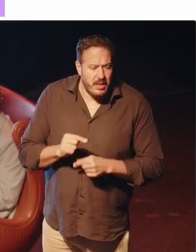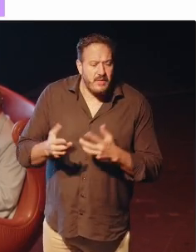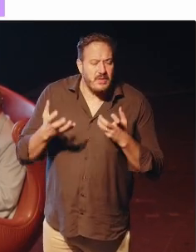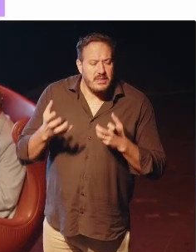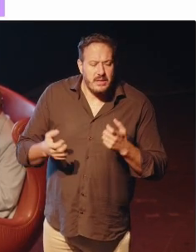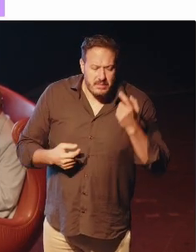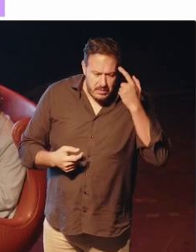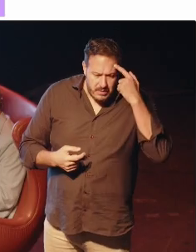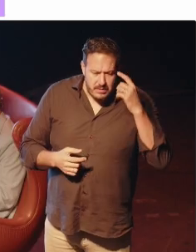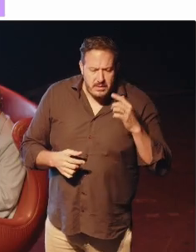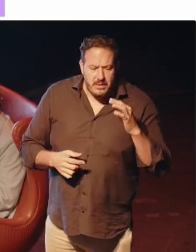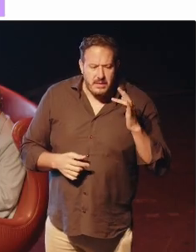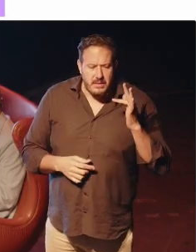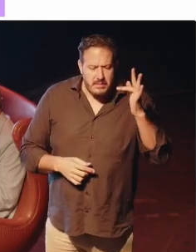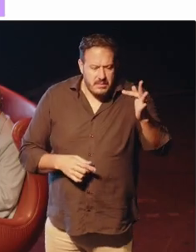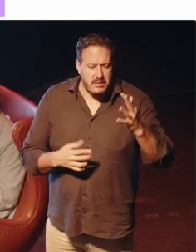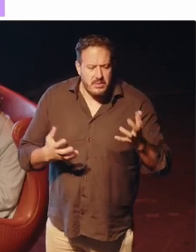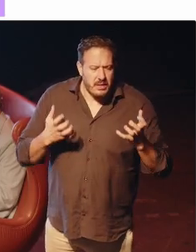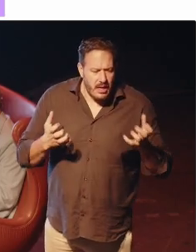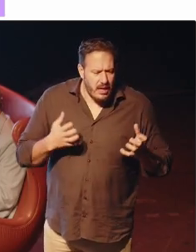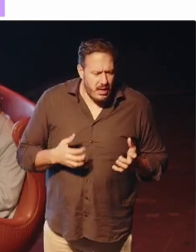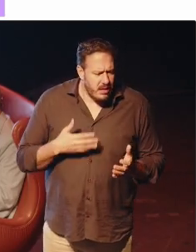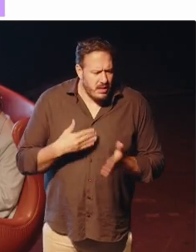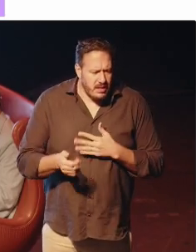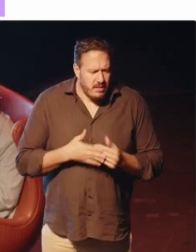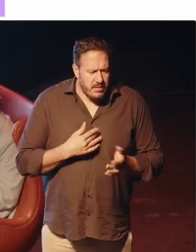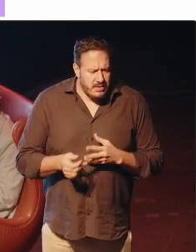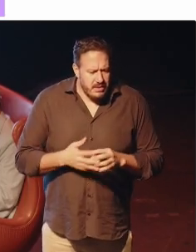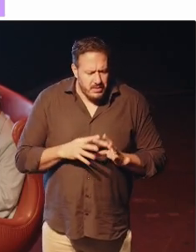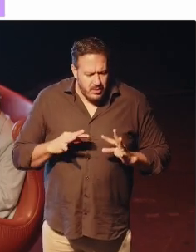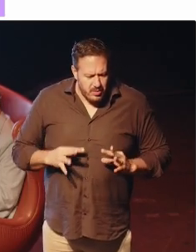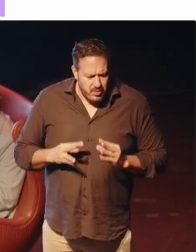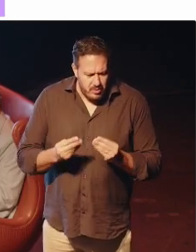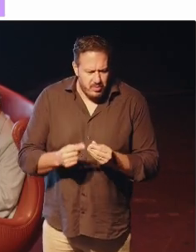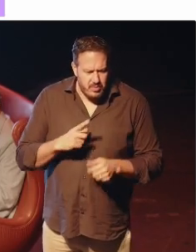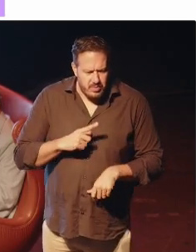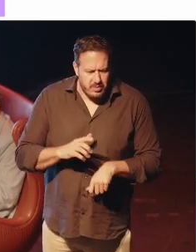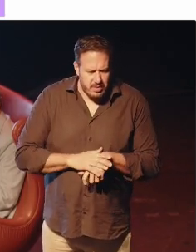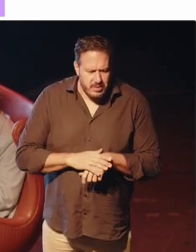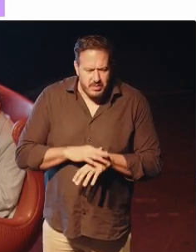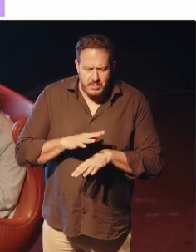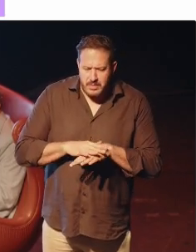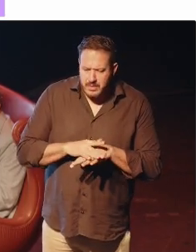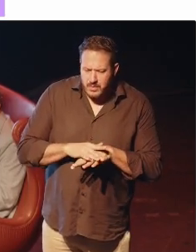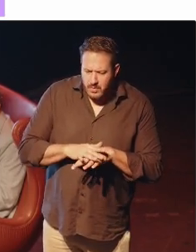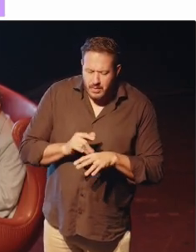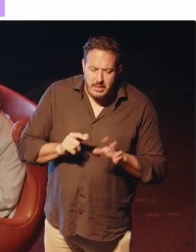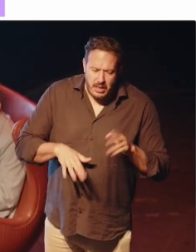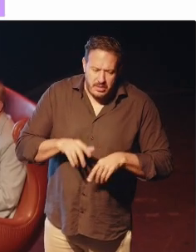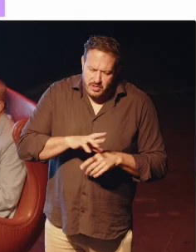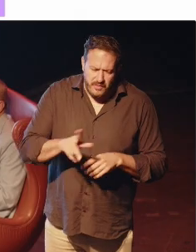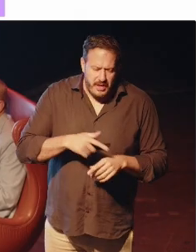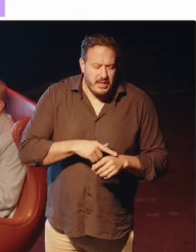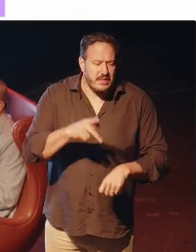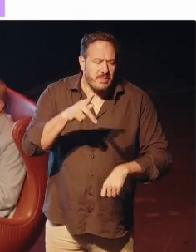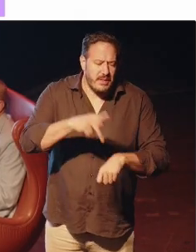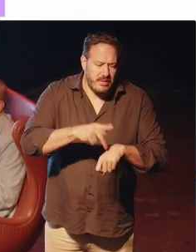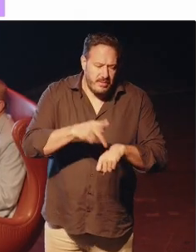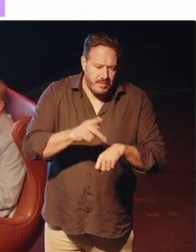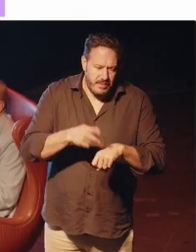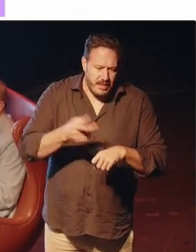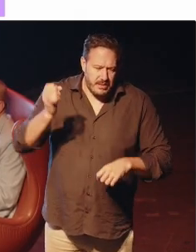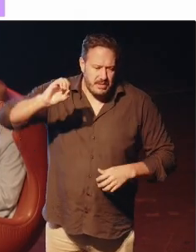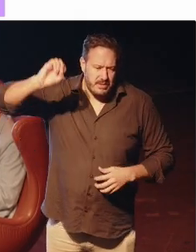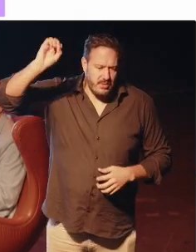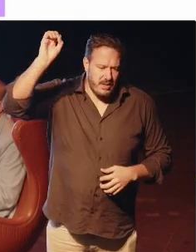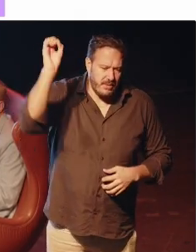futuro, né? Independente, todo mundo vai ter uma doença, não tem jeito, a menos que caia um tijolo na sua cabeça e você morra de repente,